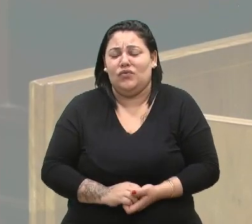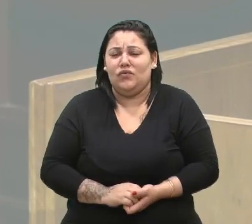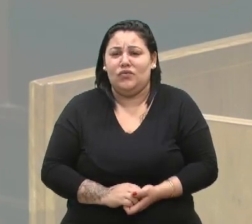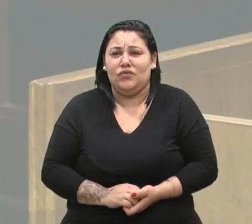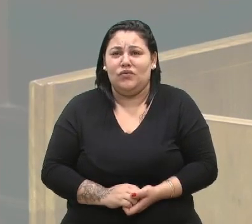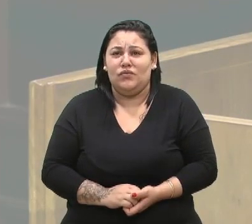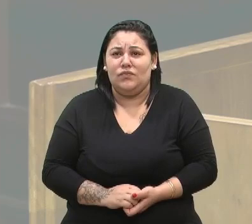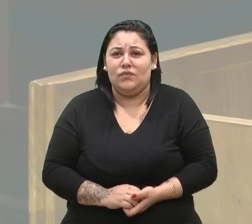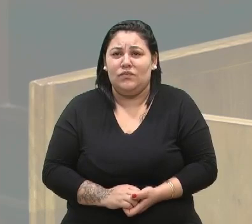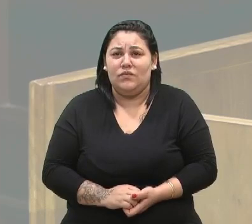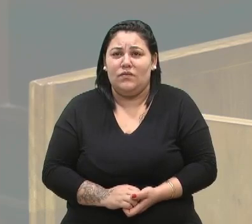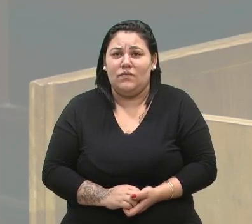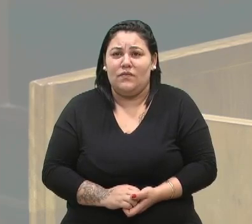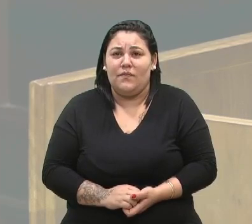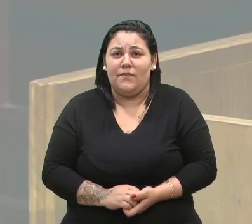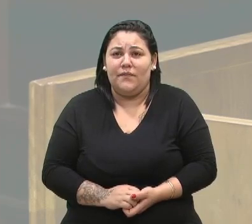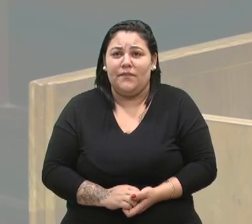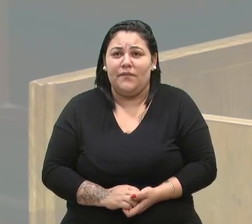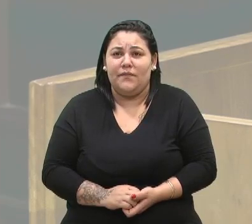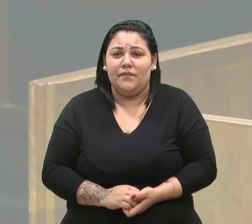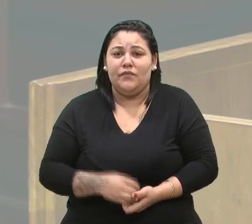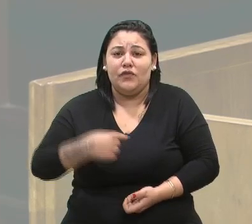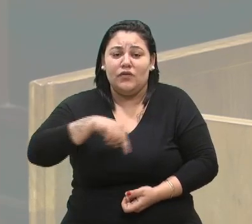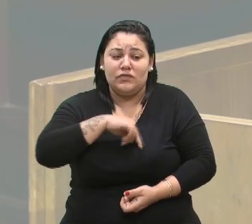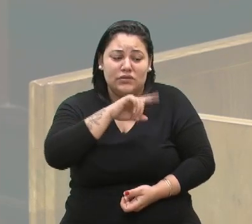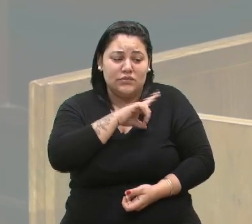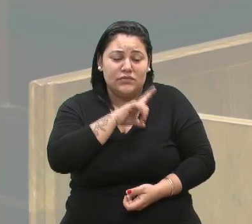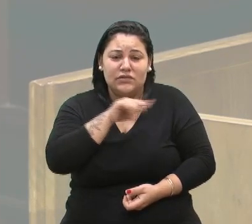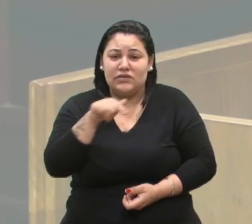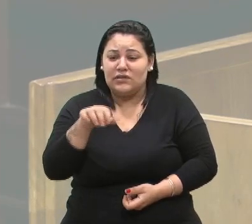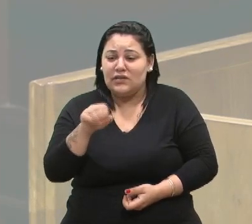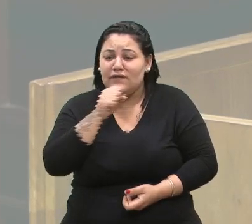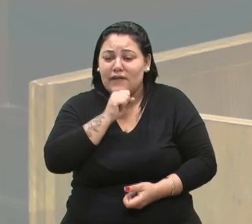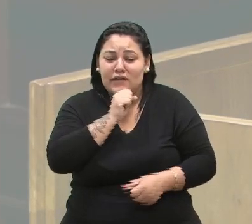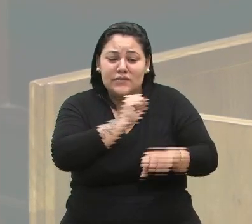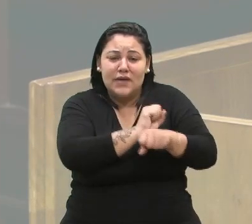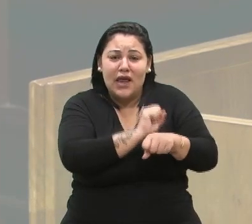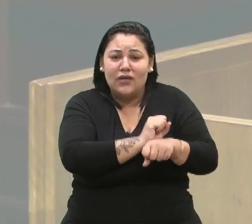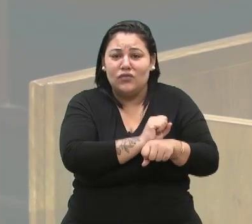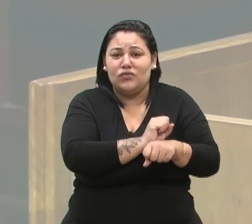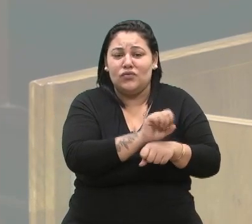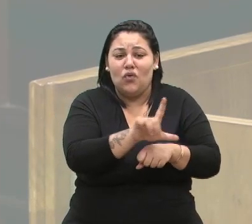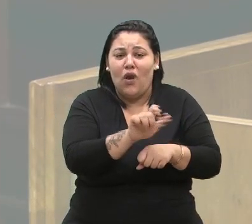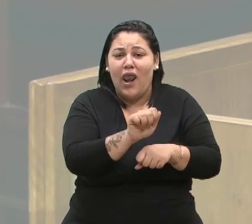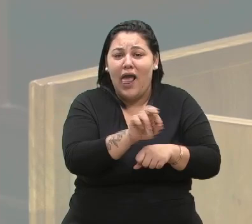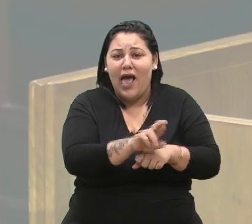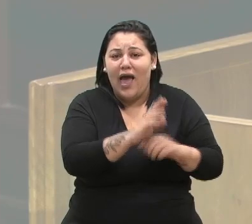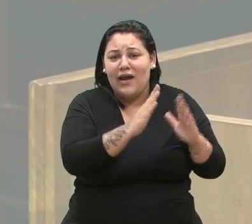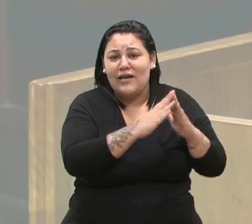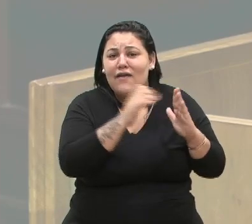Se nós temos 70 aguardando no Lar da Velhice,